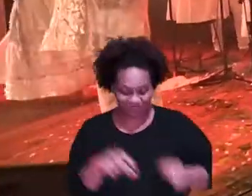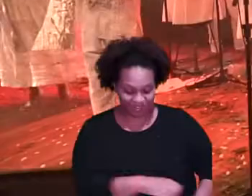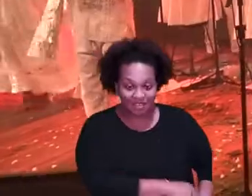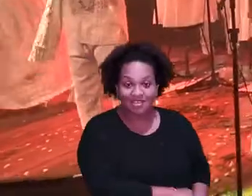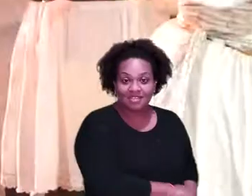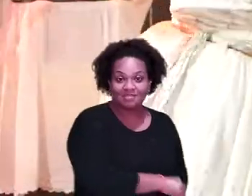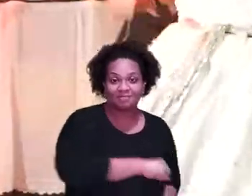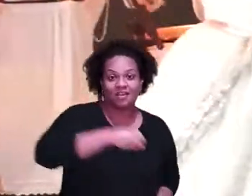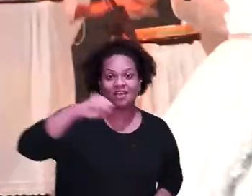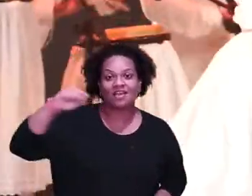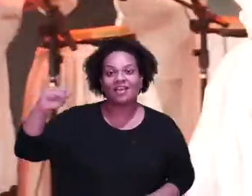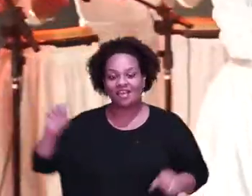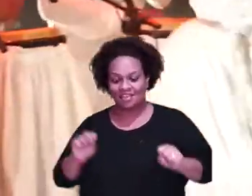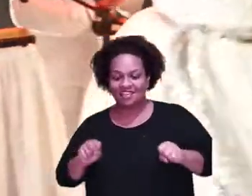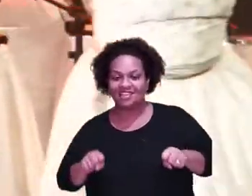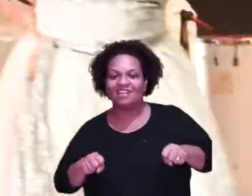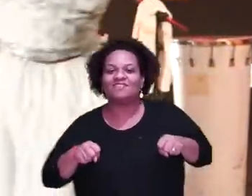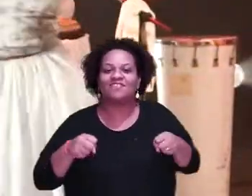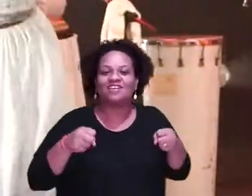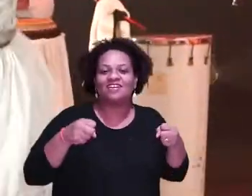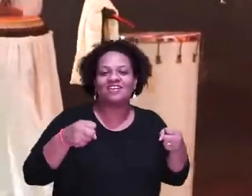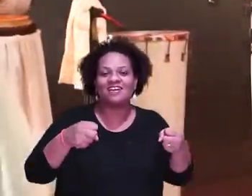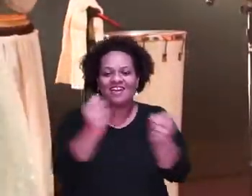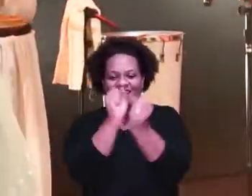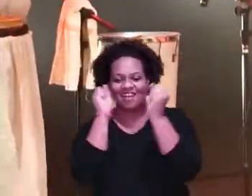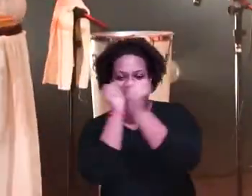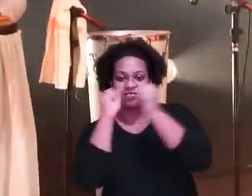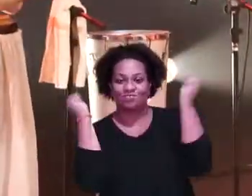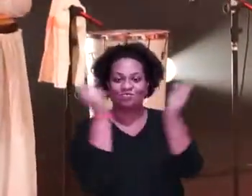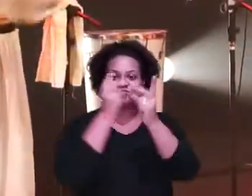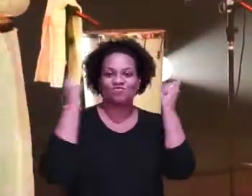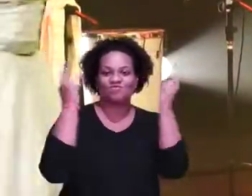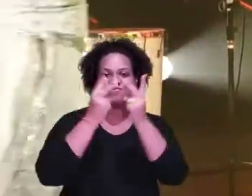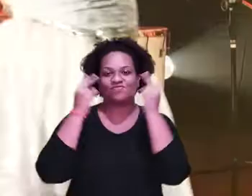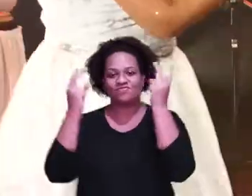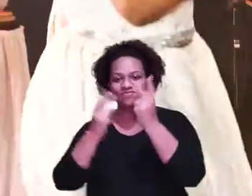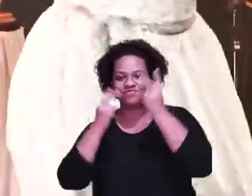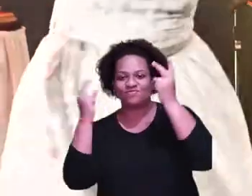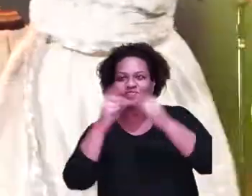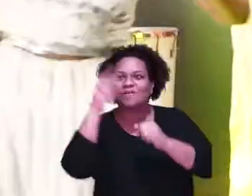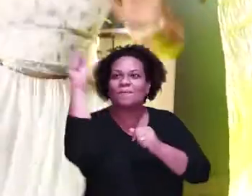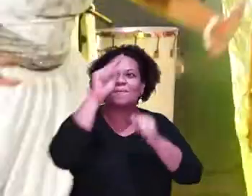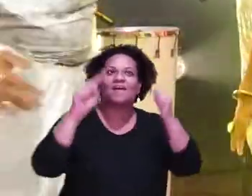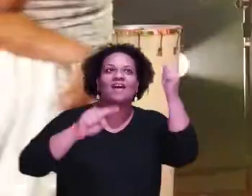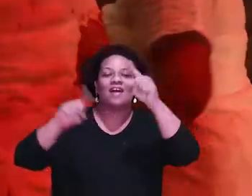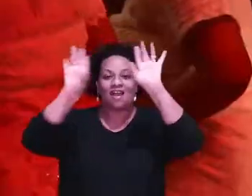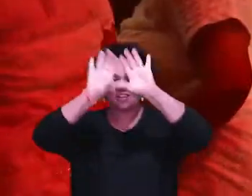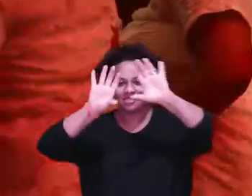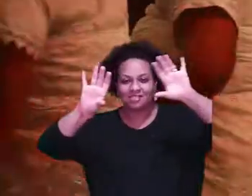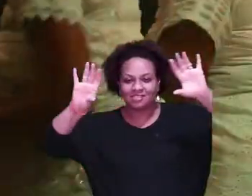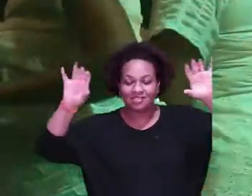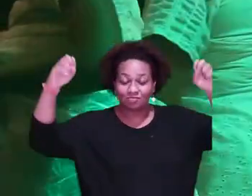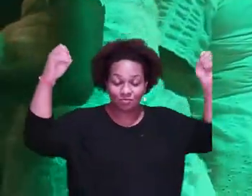Nega tu empada Quiser pedir o meu até olhar o